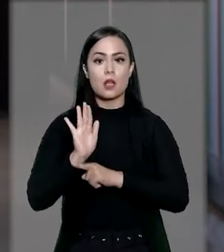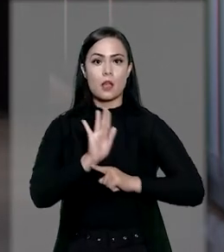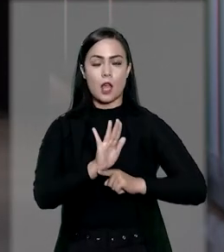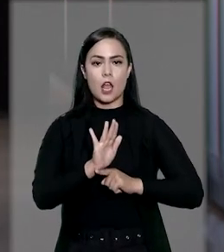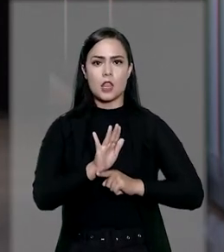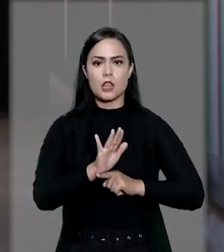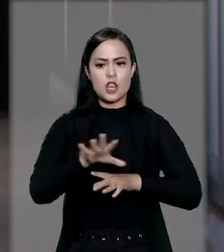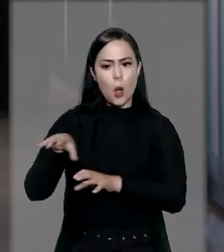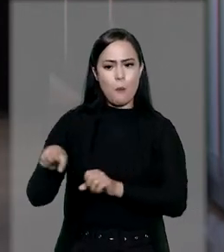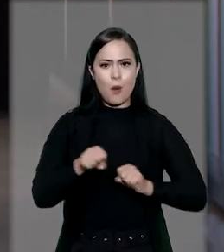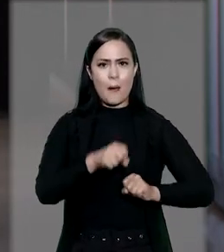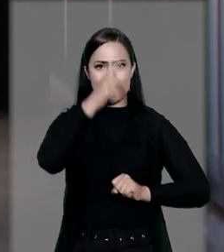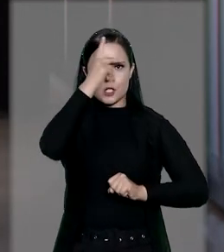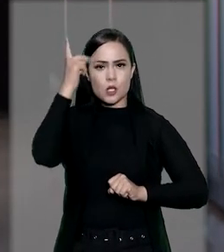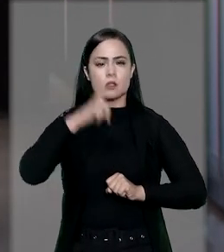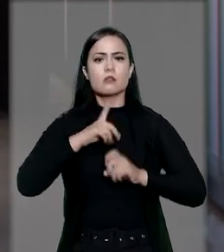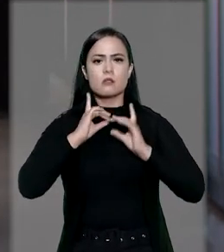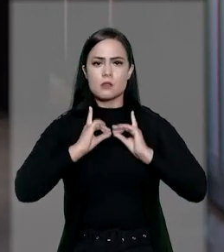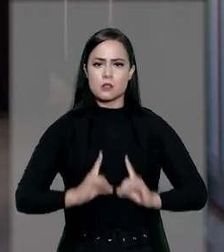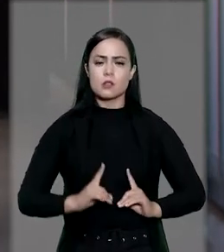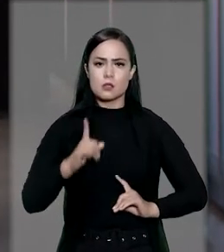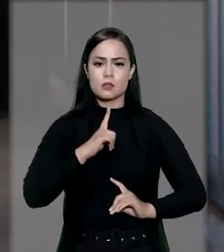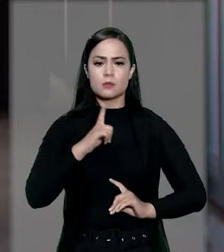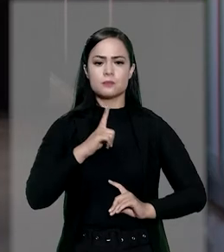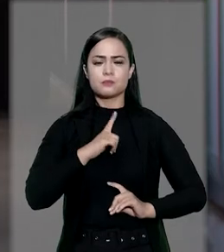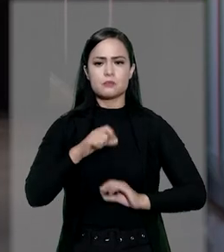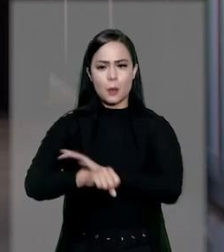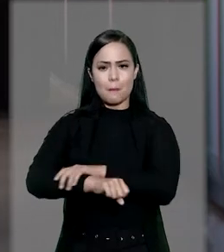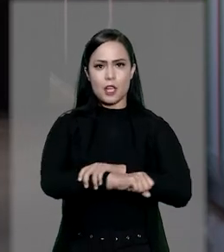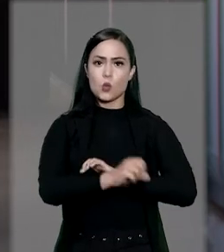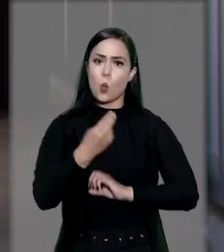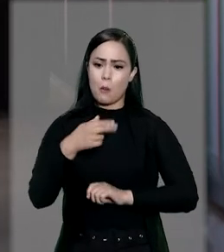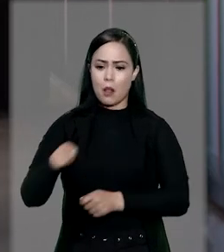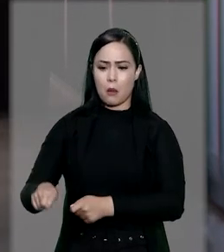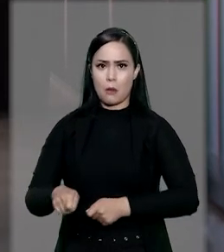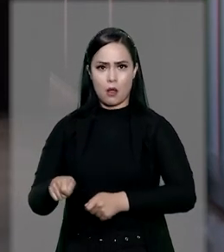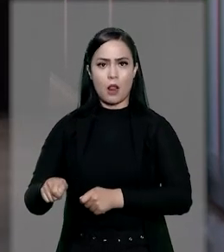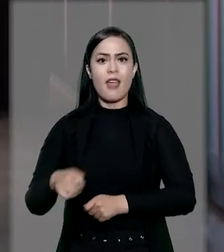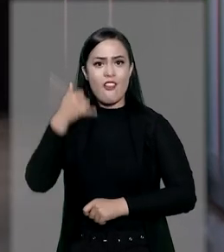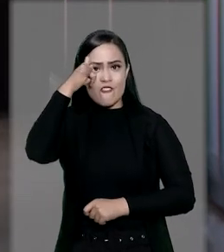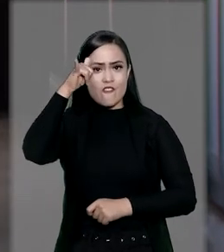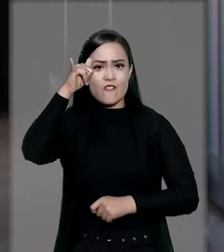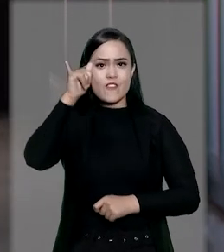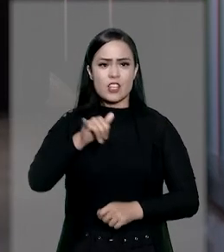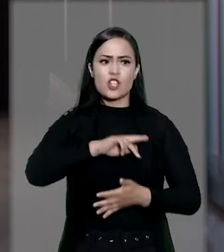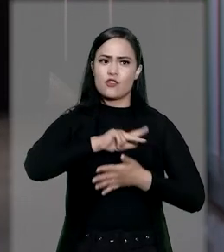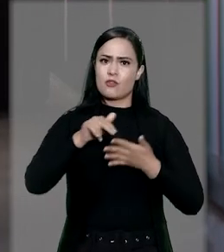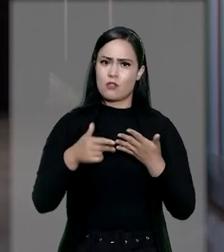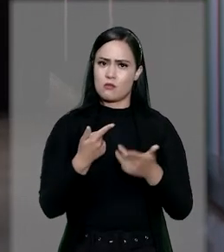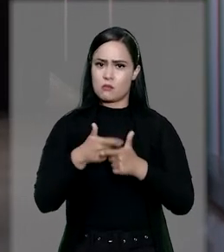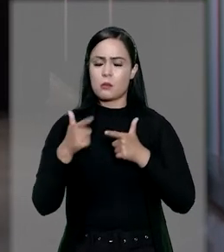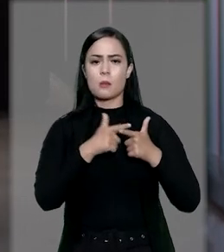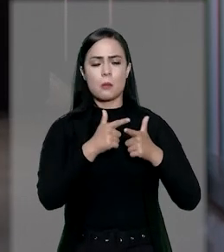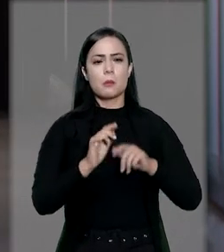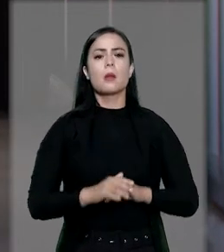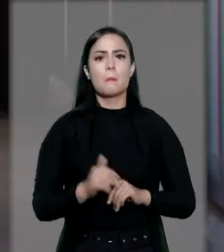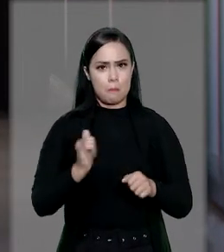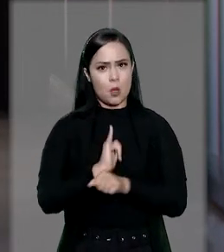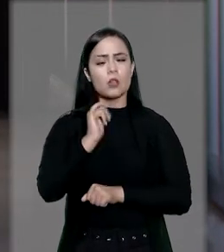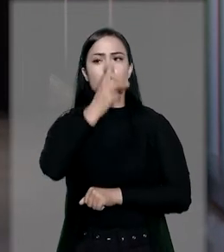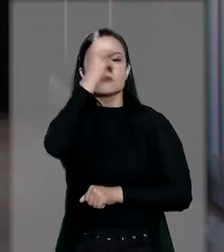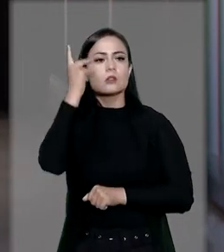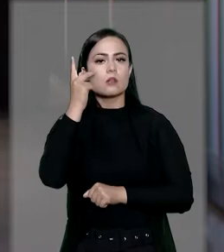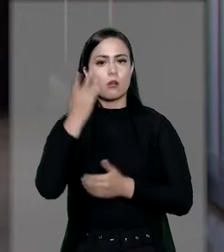de guiar, não puxar a pessoa com deficiência visual pelo braço ou pela bengala. Isso evita vários acidentes.